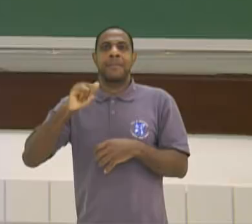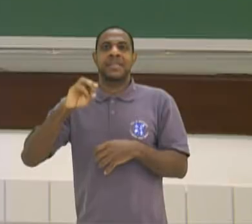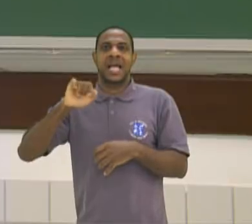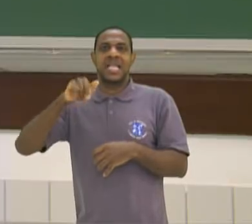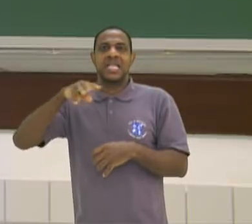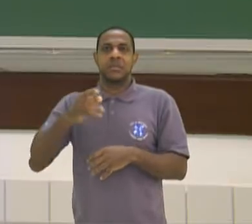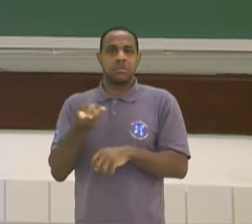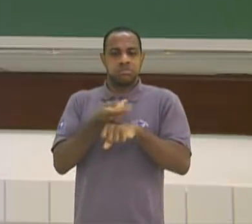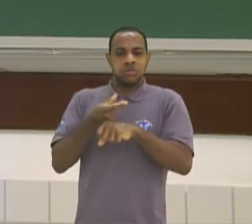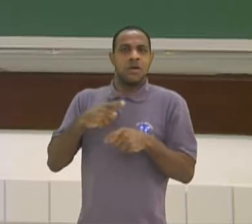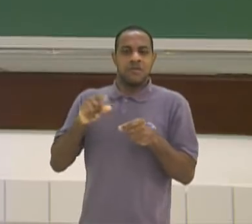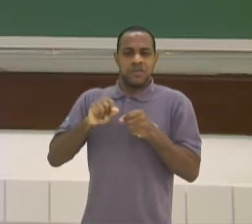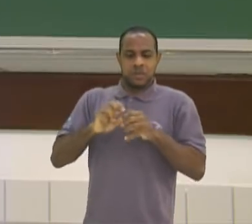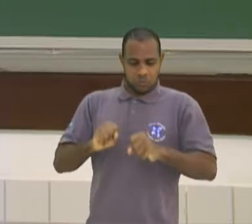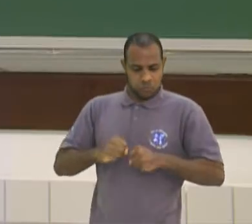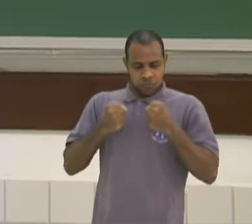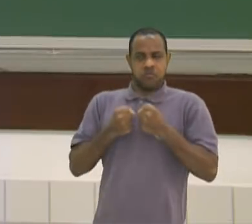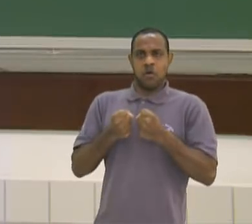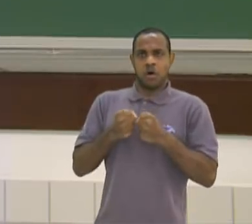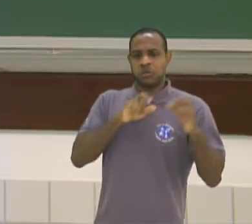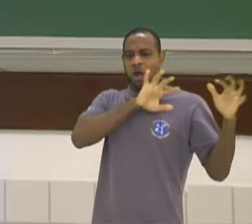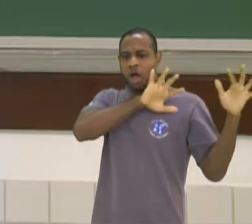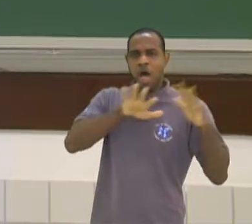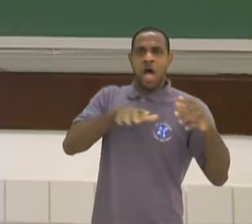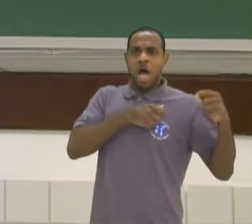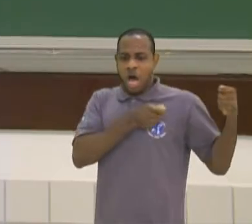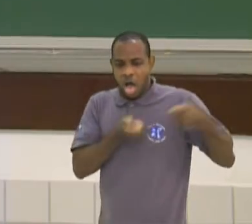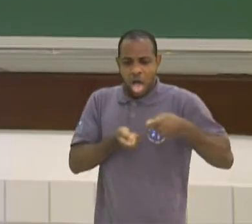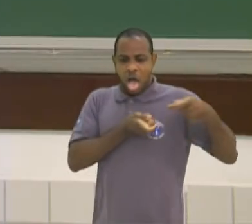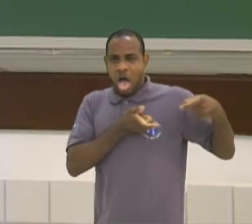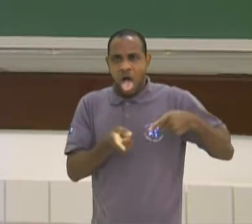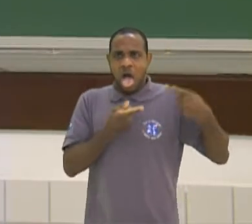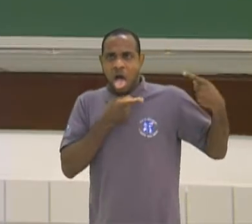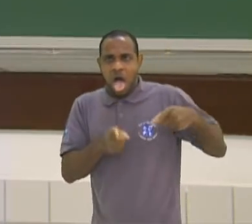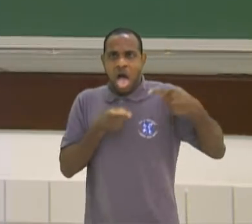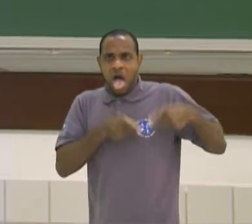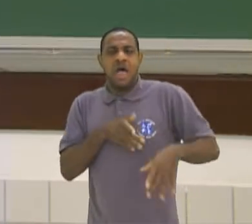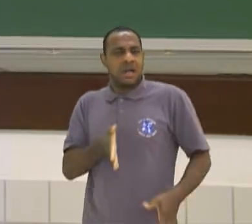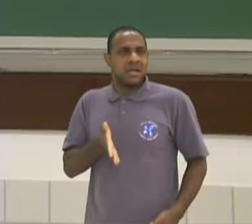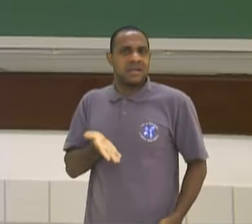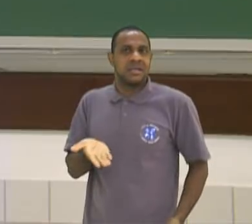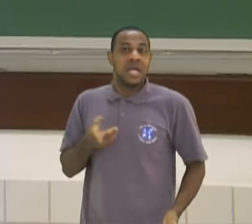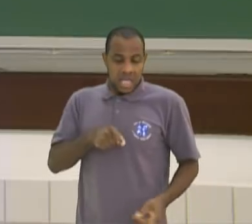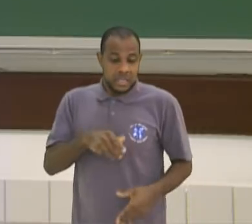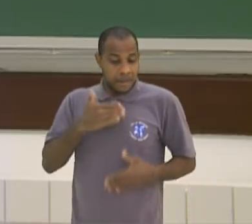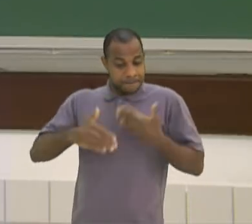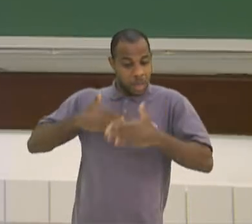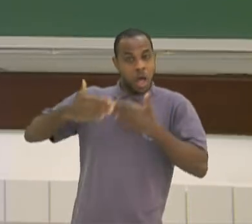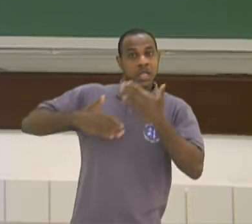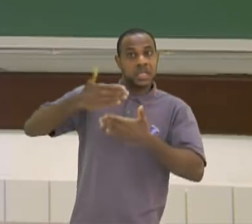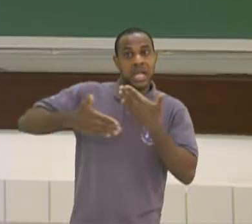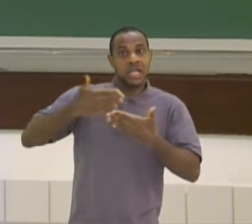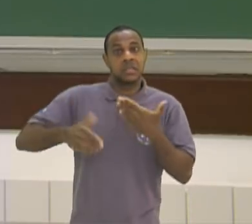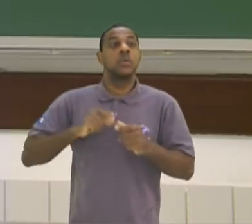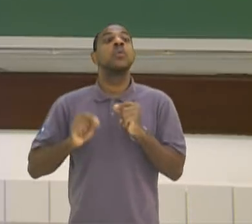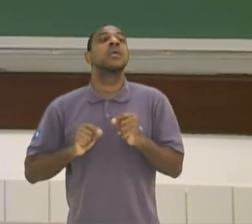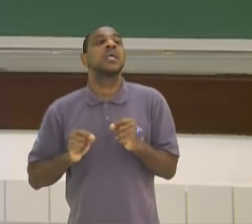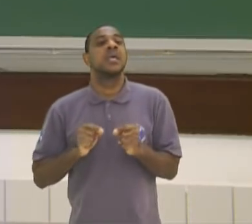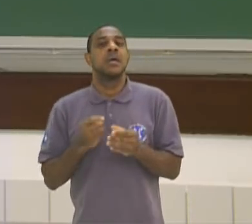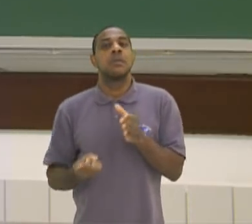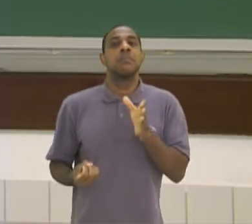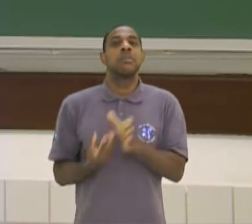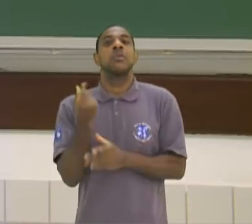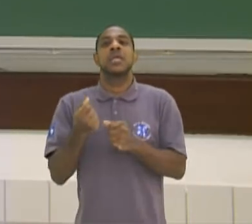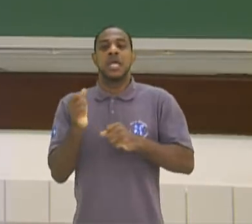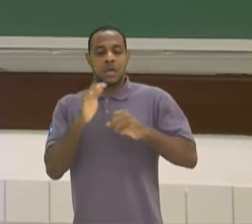forte oposição ao governo do Salvador Allende. E esse processo culminou com o